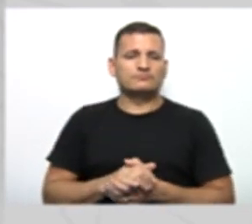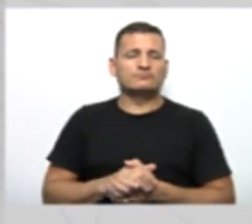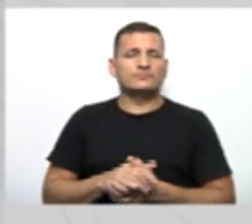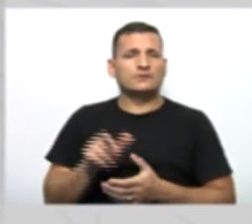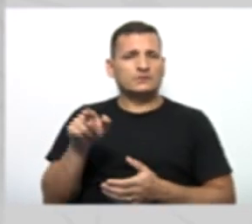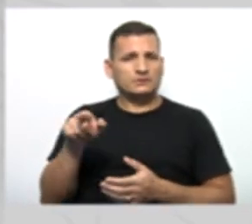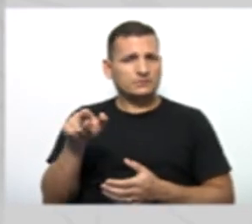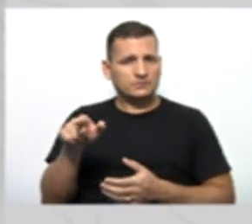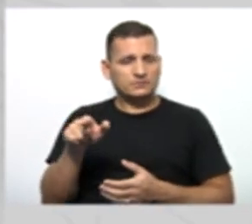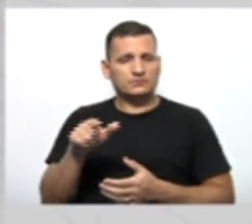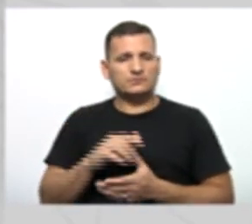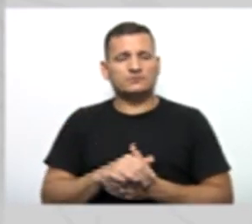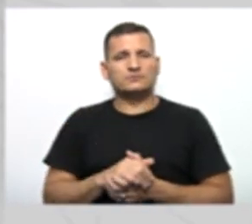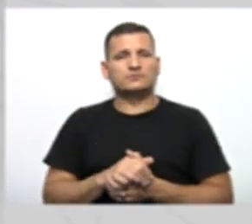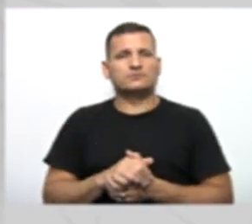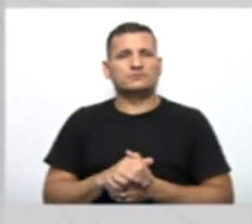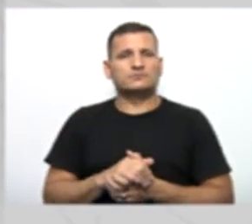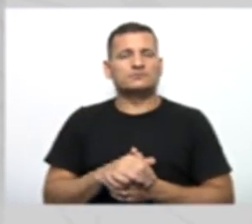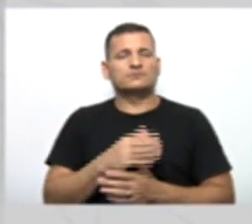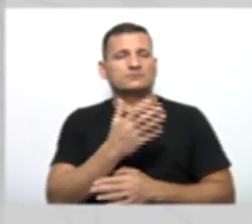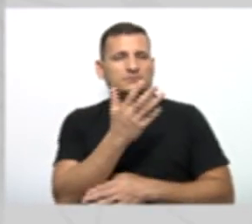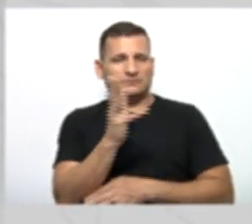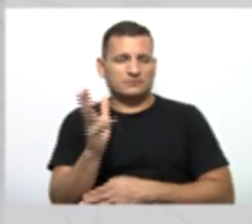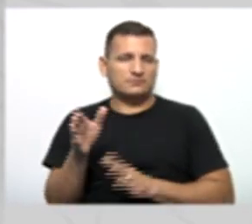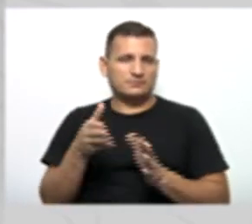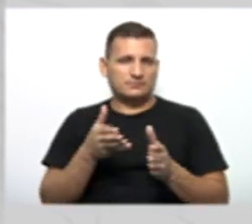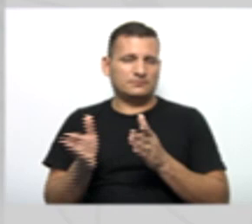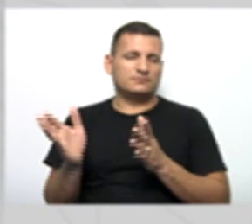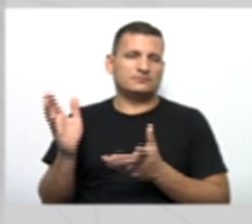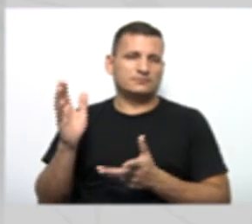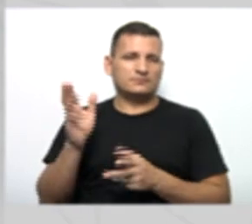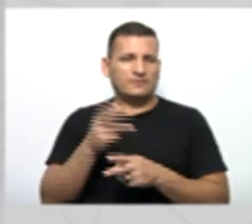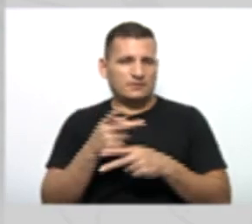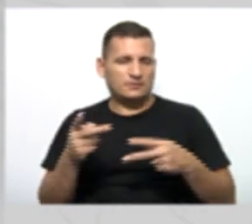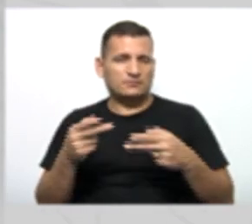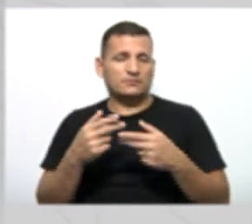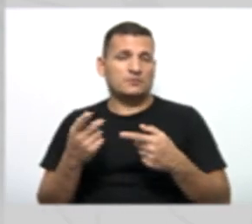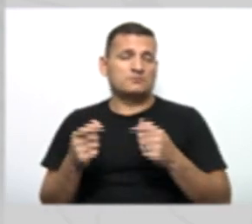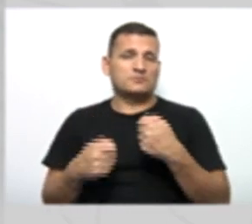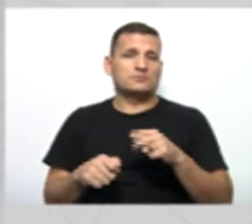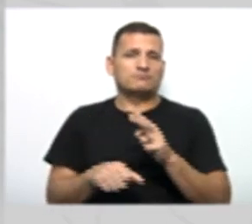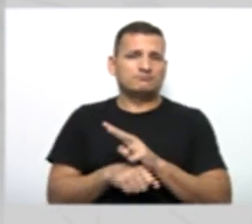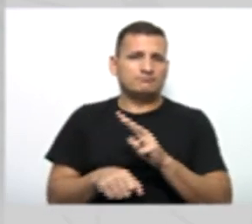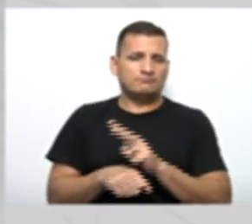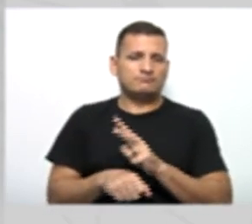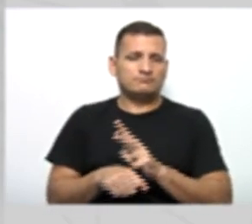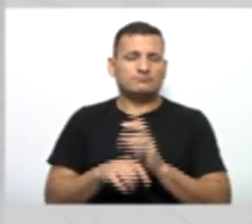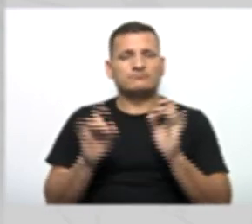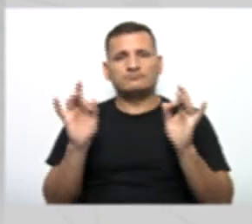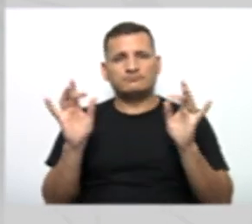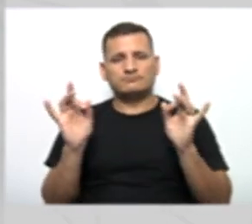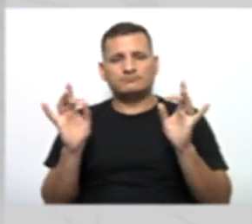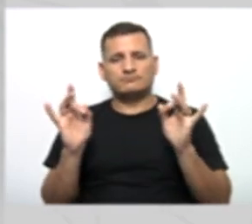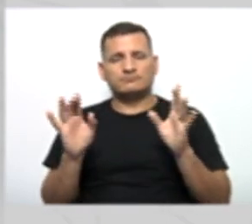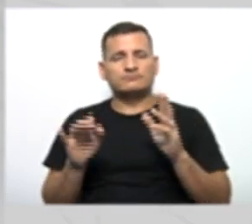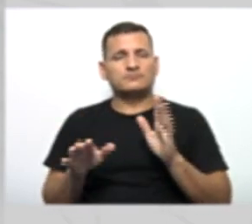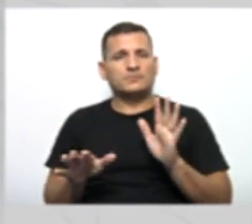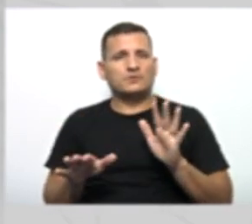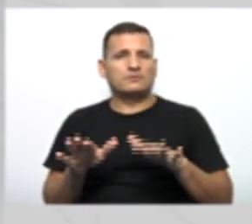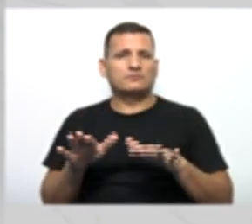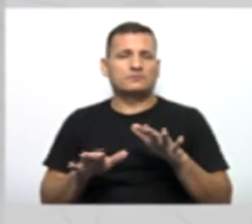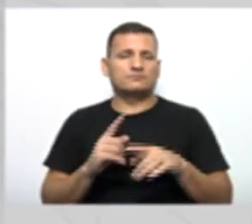ser objeto de um cuidado especial, sendo as atividades nelas desenvolvidas restringidas e até mesmo